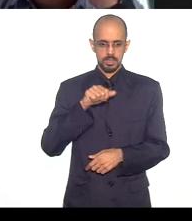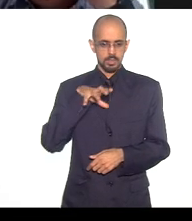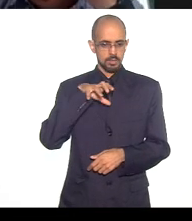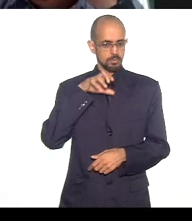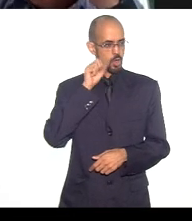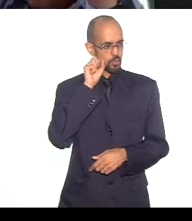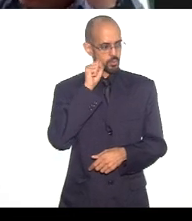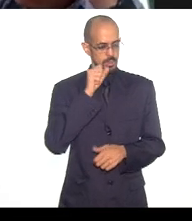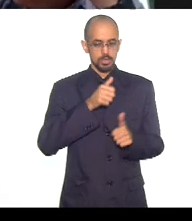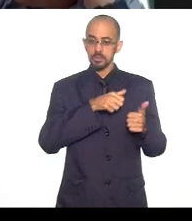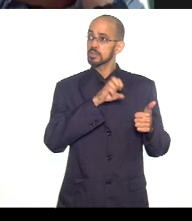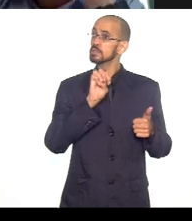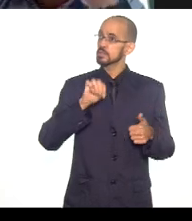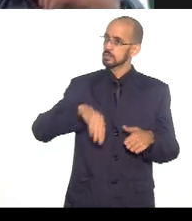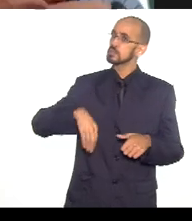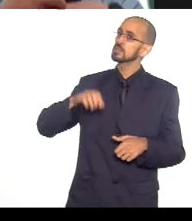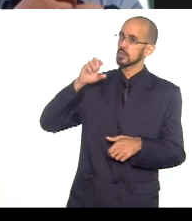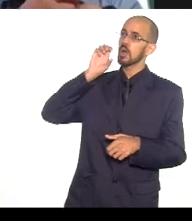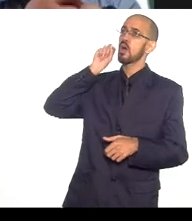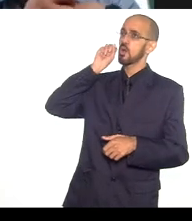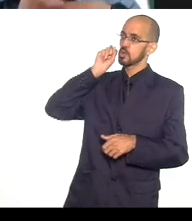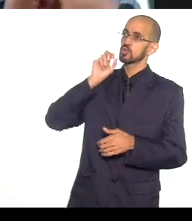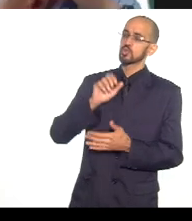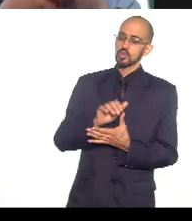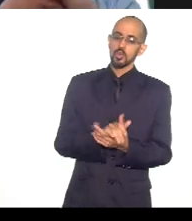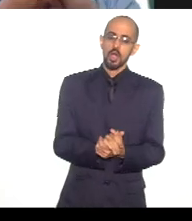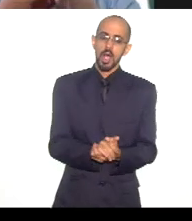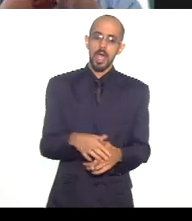sim, deputado. É que